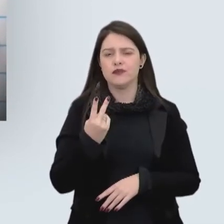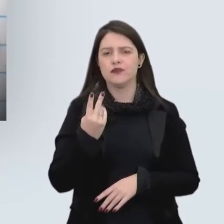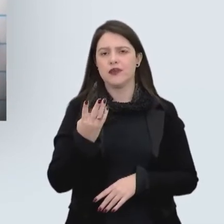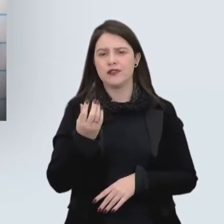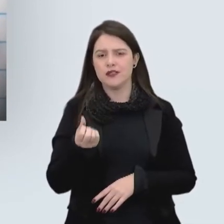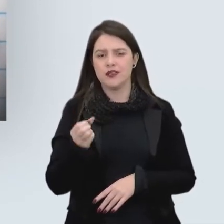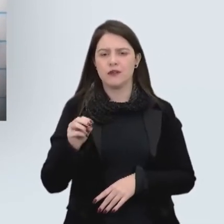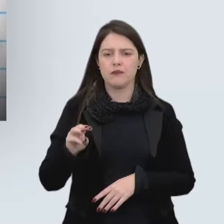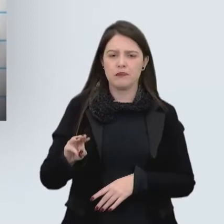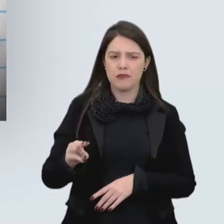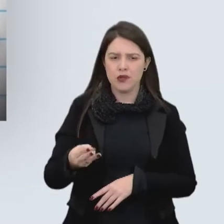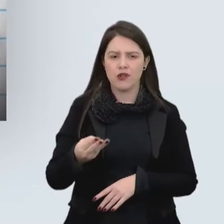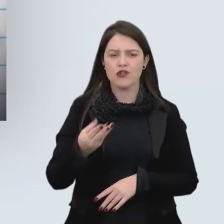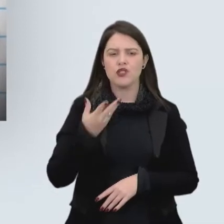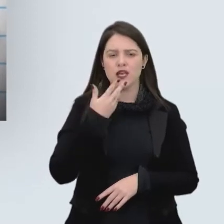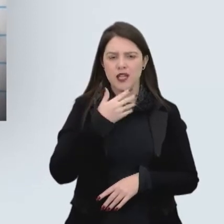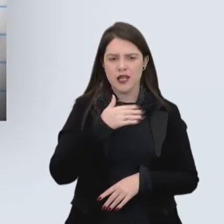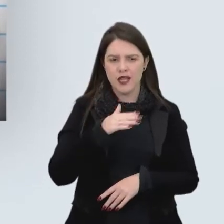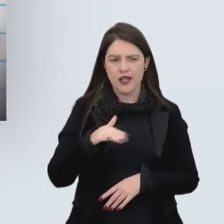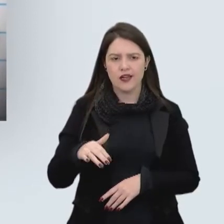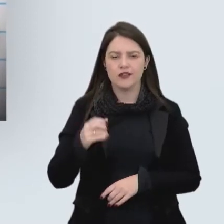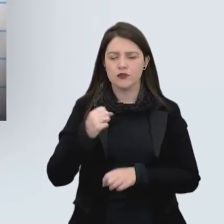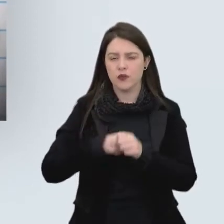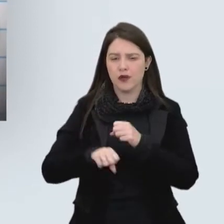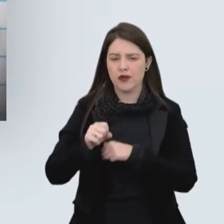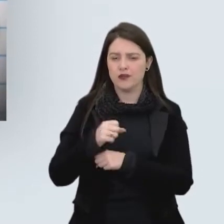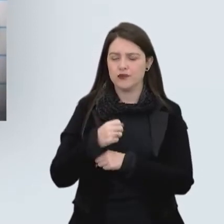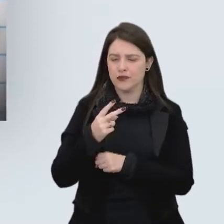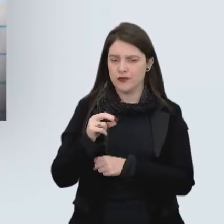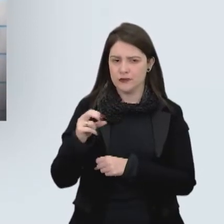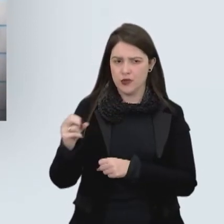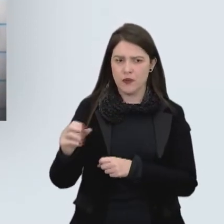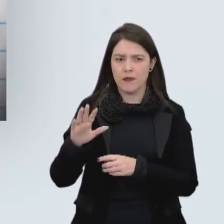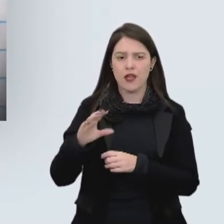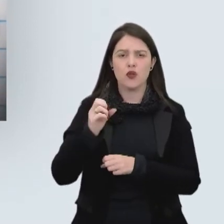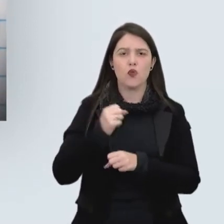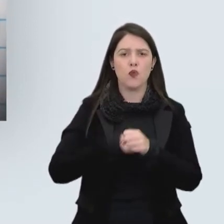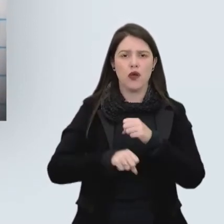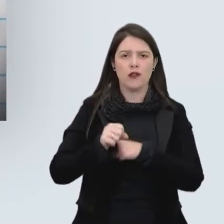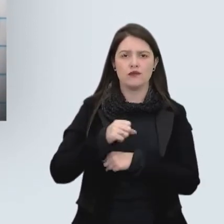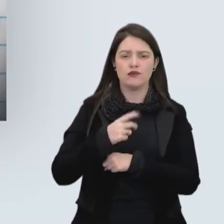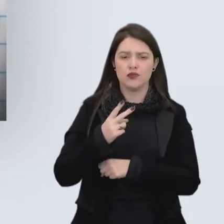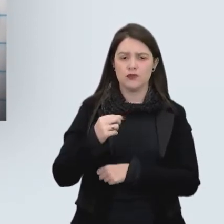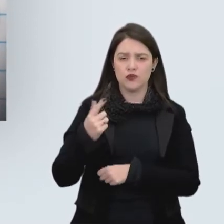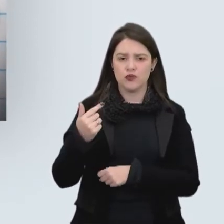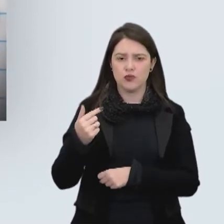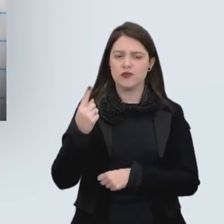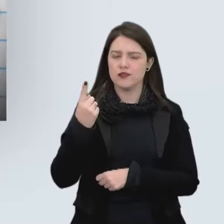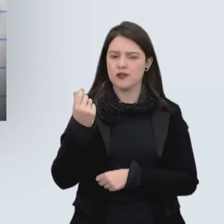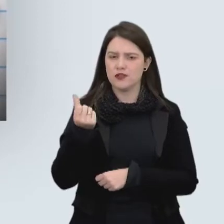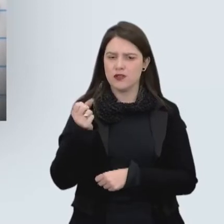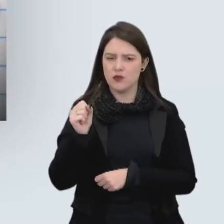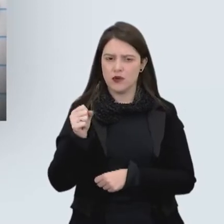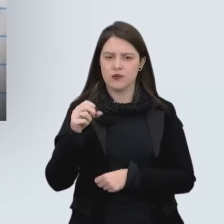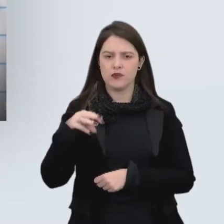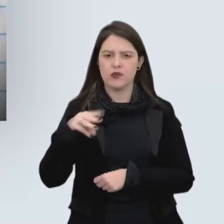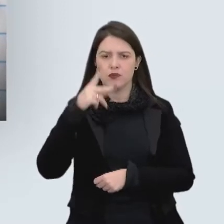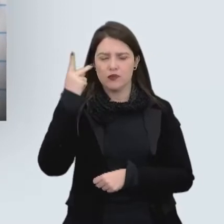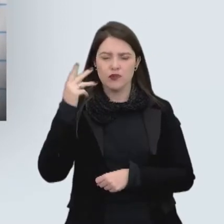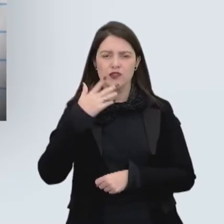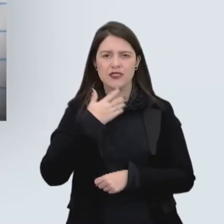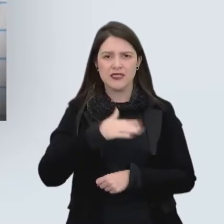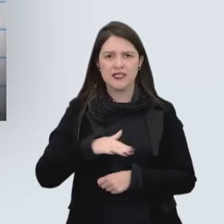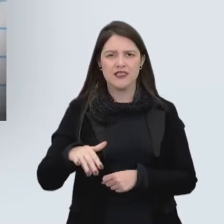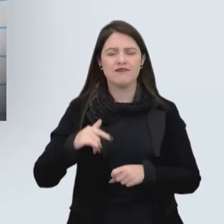em 2000 para 168 milhões em 2012, o trabalho infantil continua sendo uma preocupação séria. Mais da metade